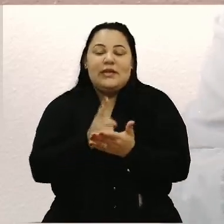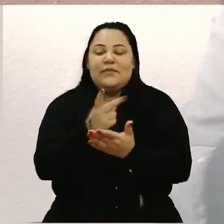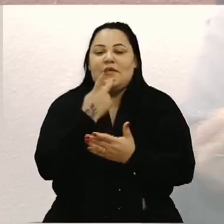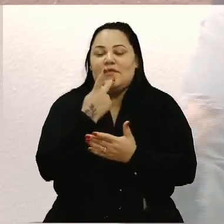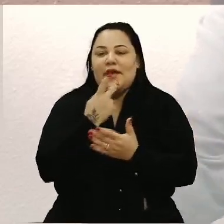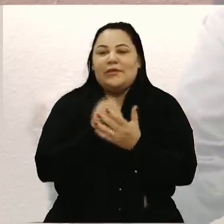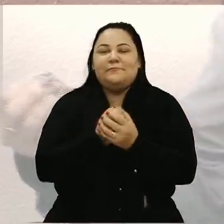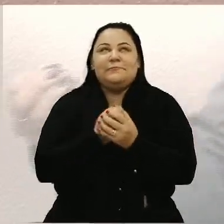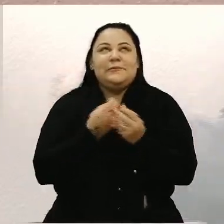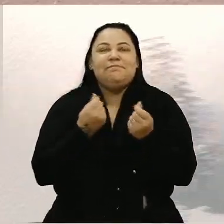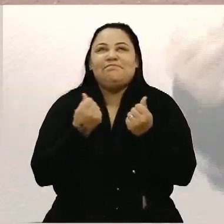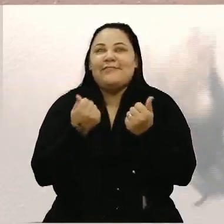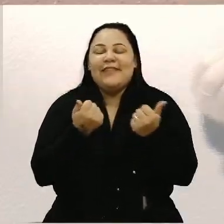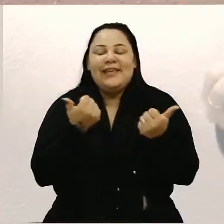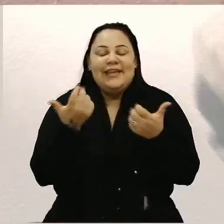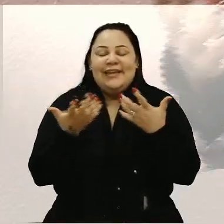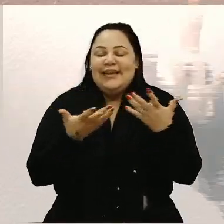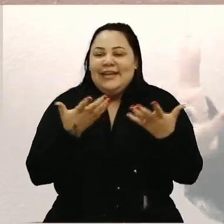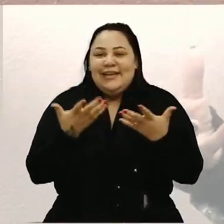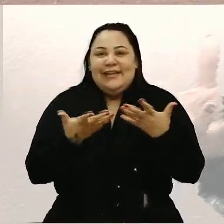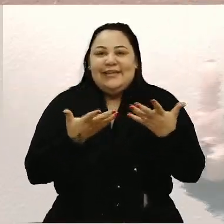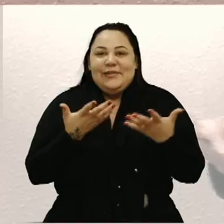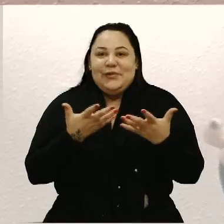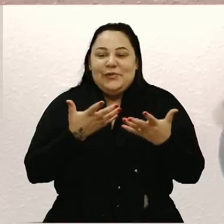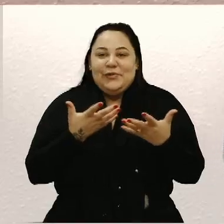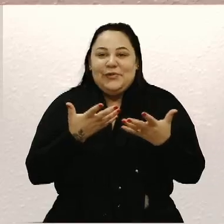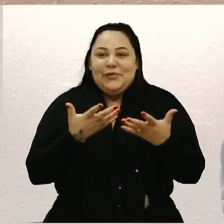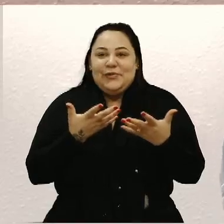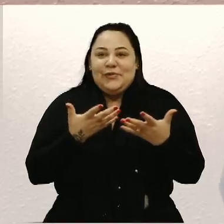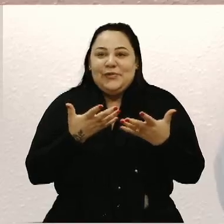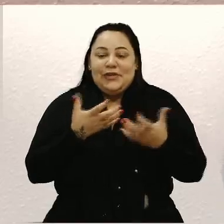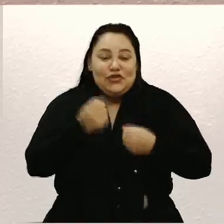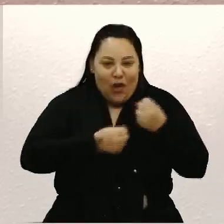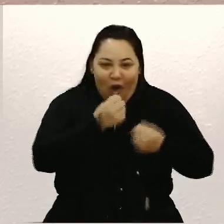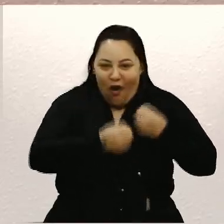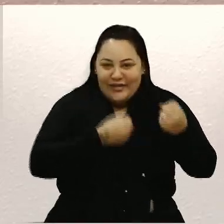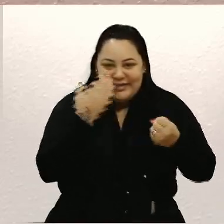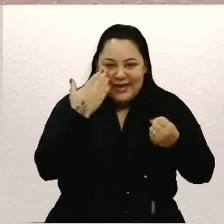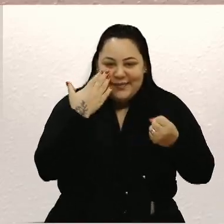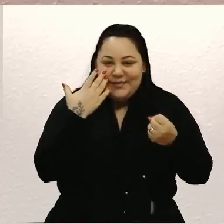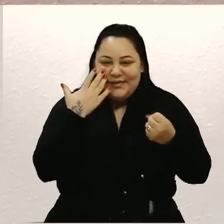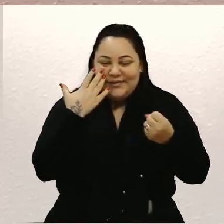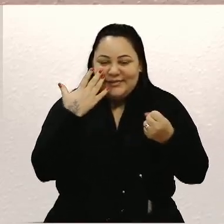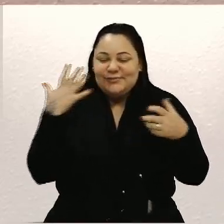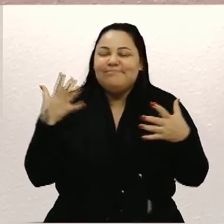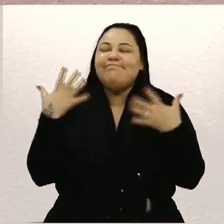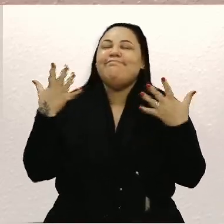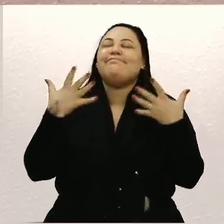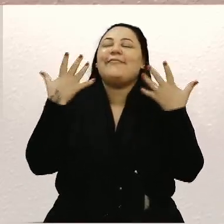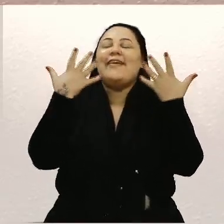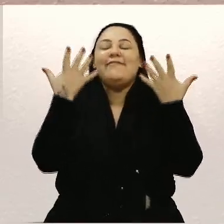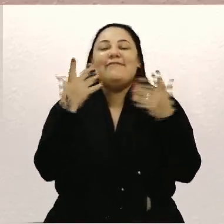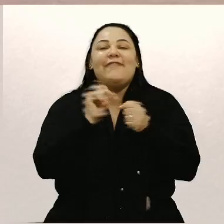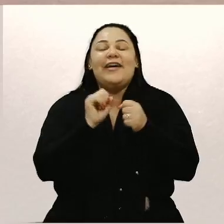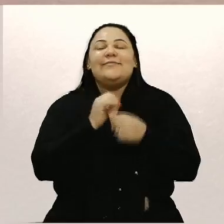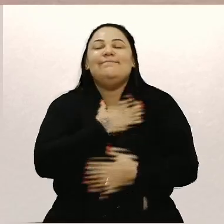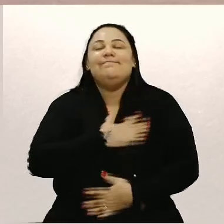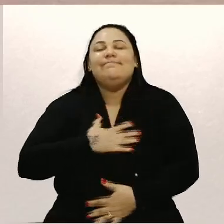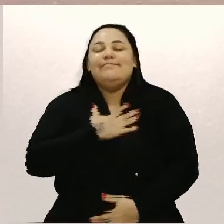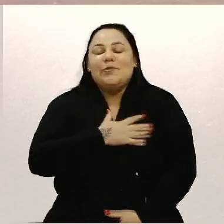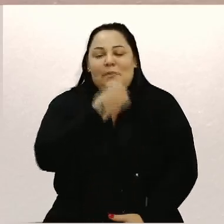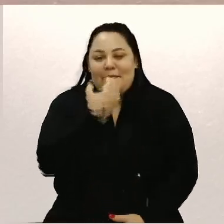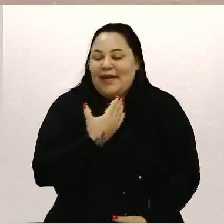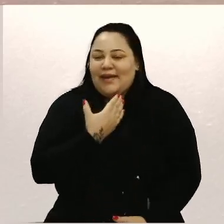aquele clima da corrida, de uma prova, por exemplo, né? O quanto aquele clima faz bem para a gente. Então, é muito mais do que